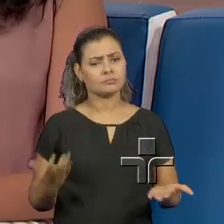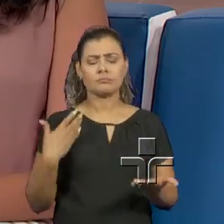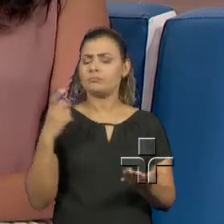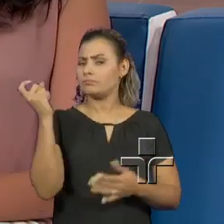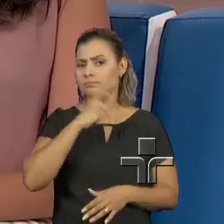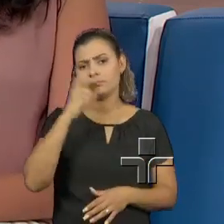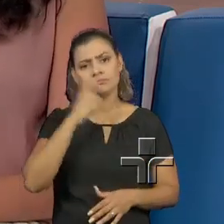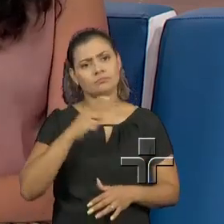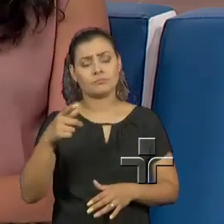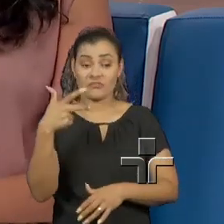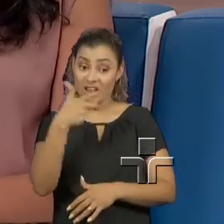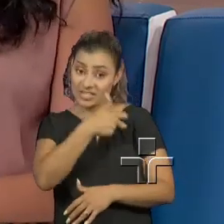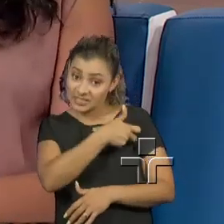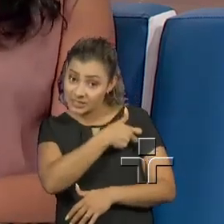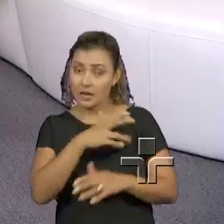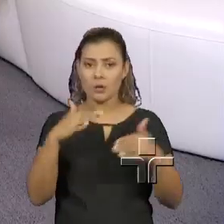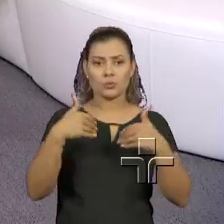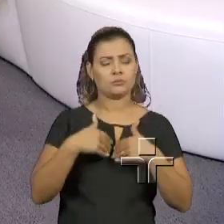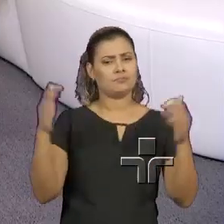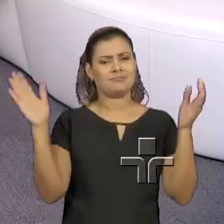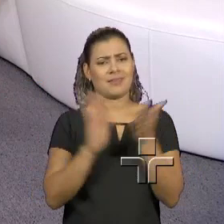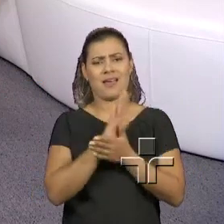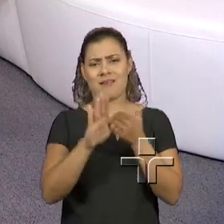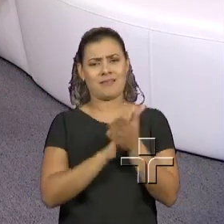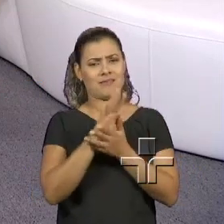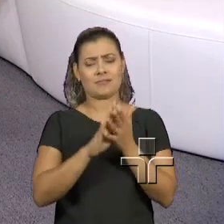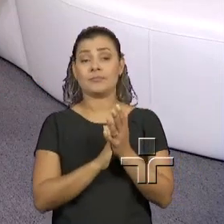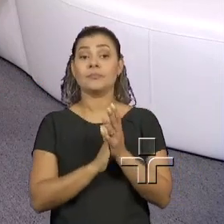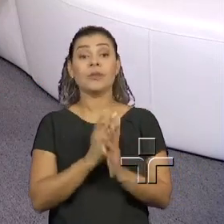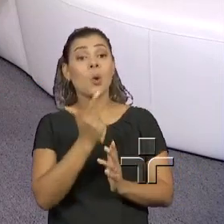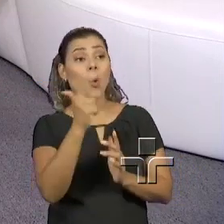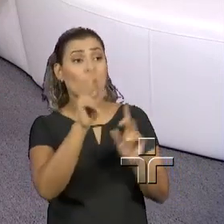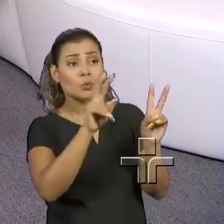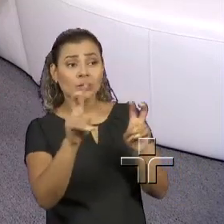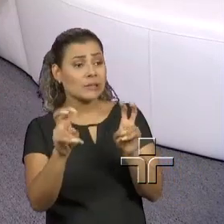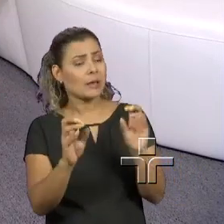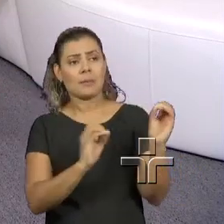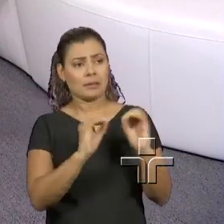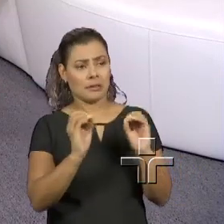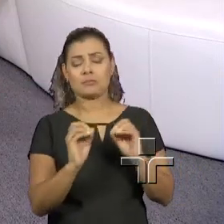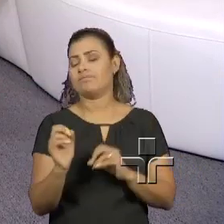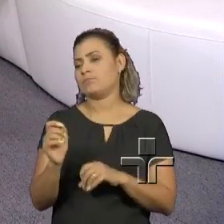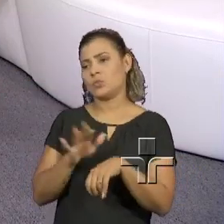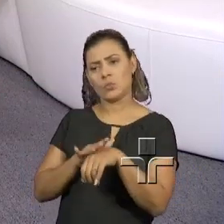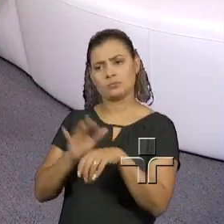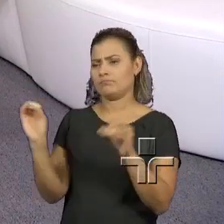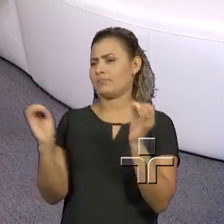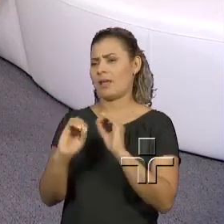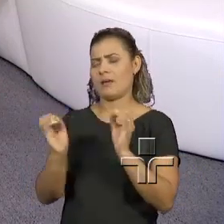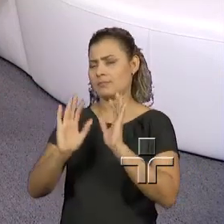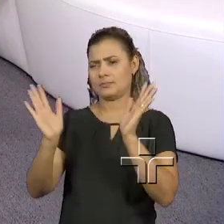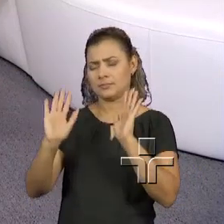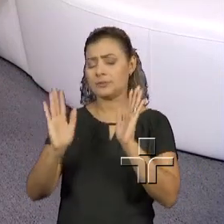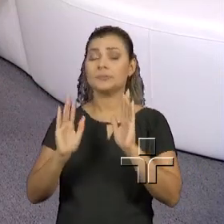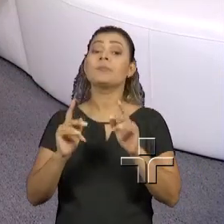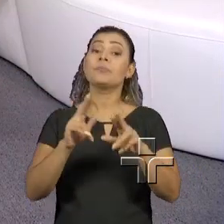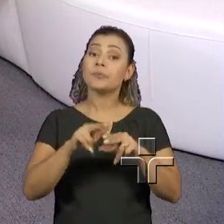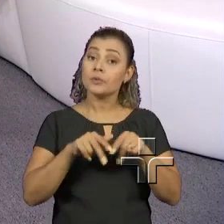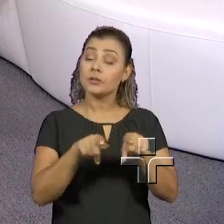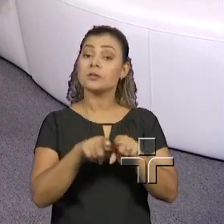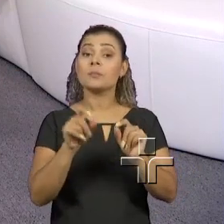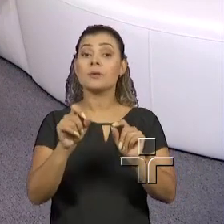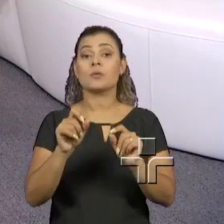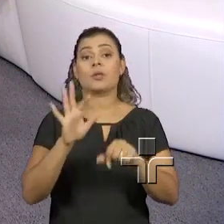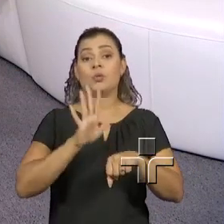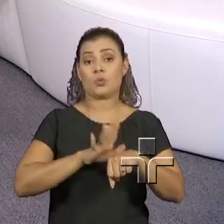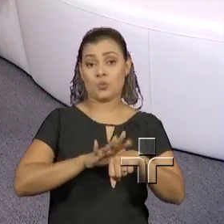relação de vacinação com o autismo. Nem com outras questões, nem outros transtornos. E como a gente já falou, mesmo em relação à